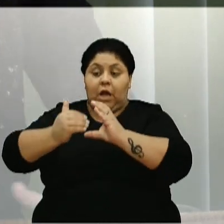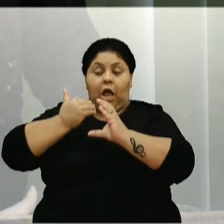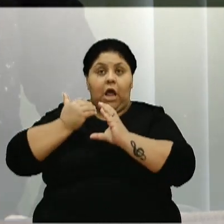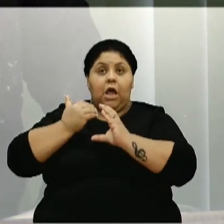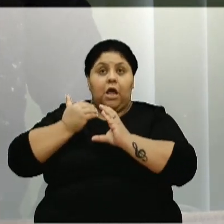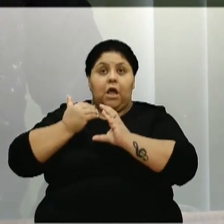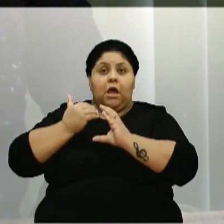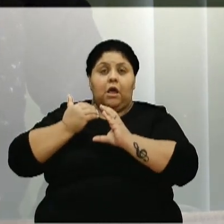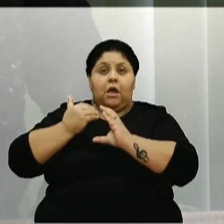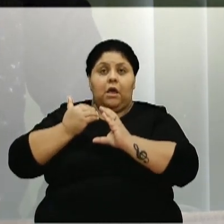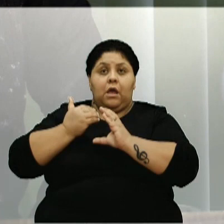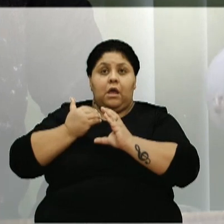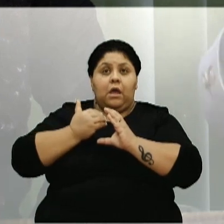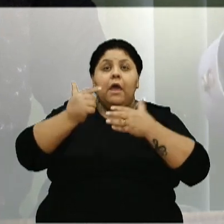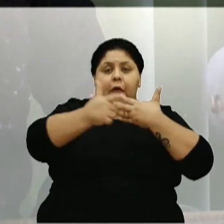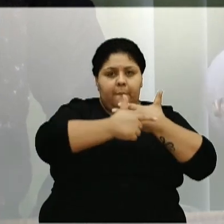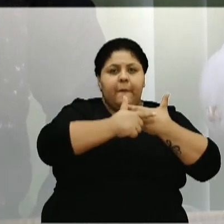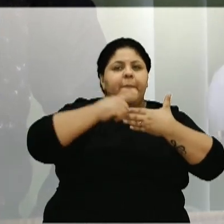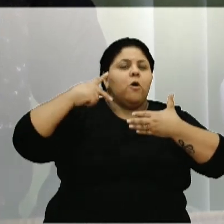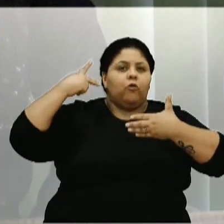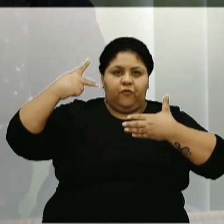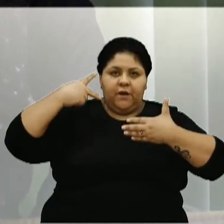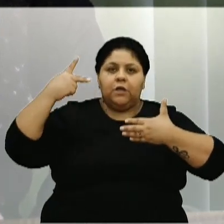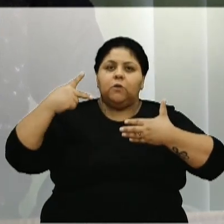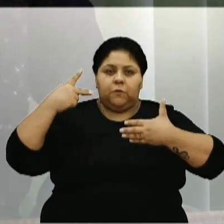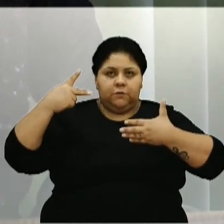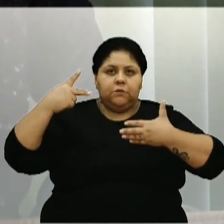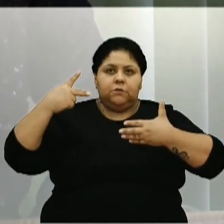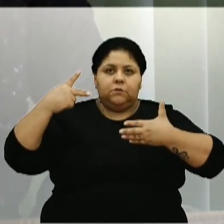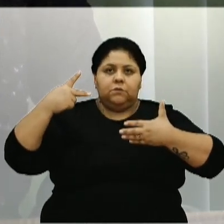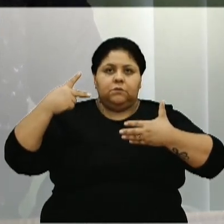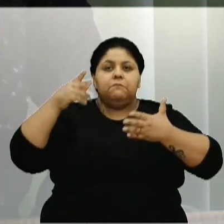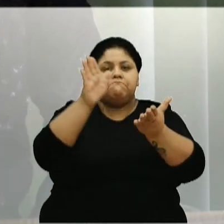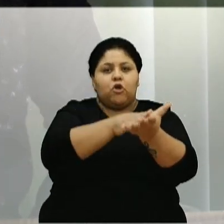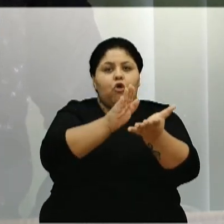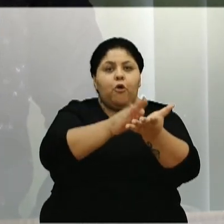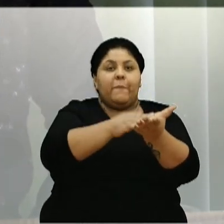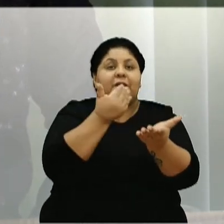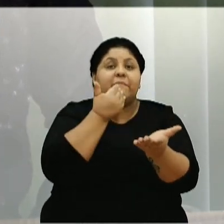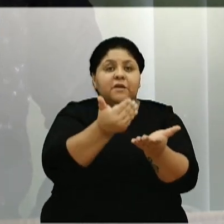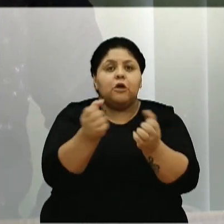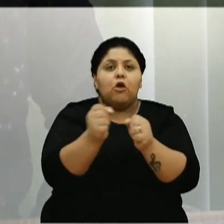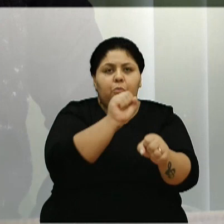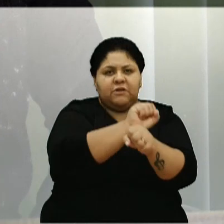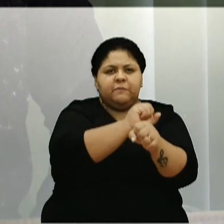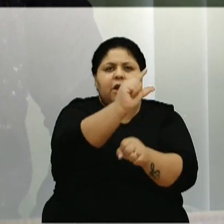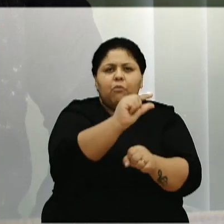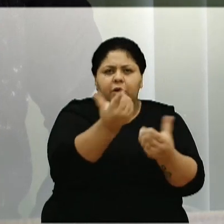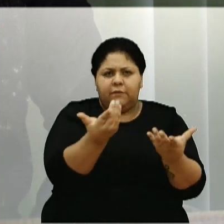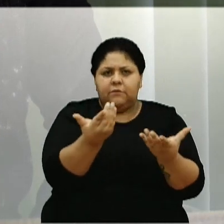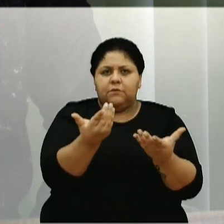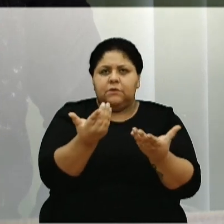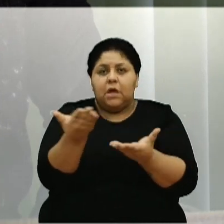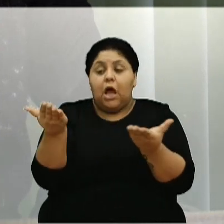é papel do vereador filtrar muito na hora de cobrar e pedir, se são coisas que pode esperar um pouco. Vamos